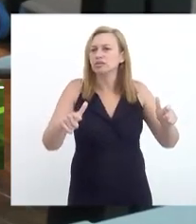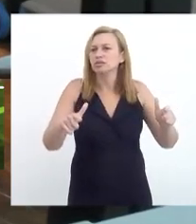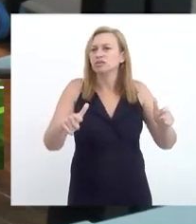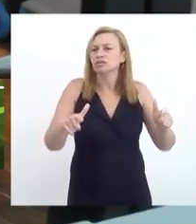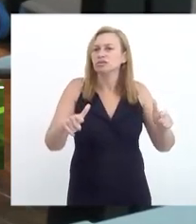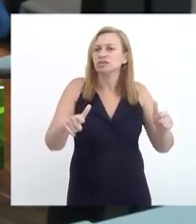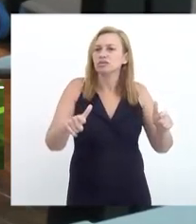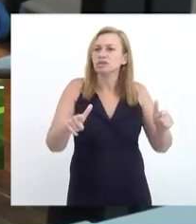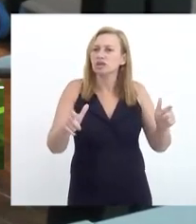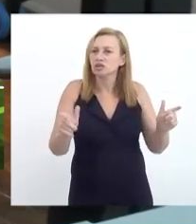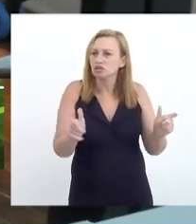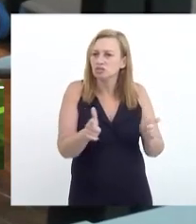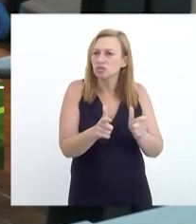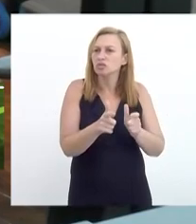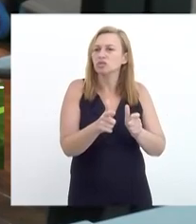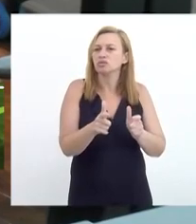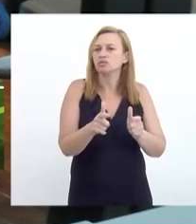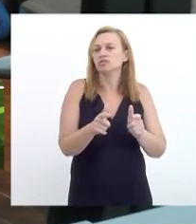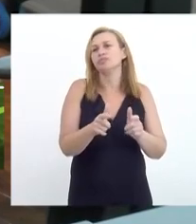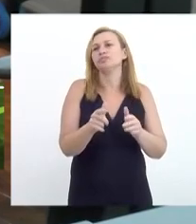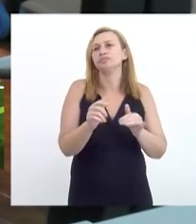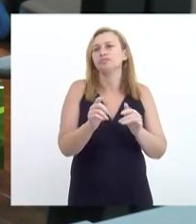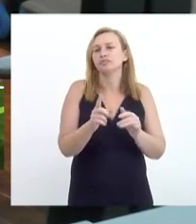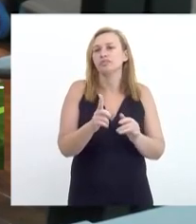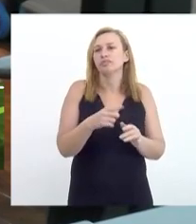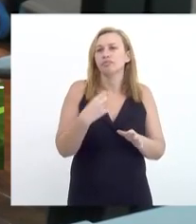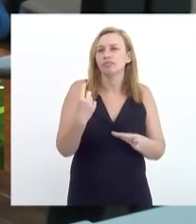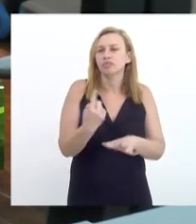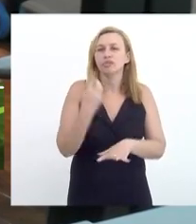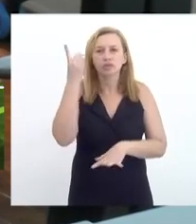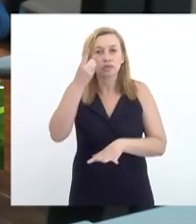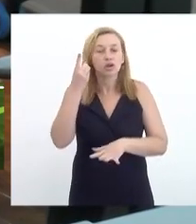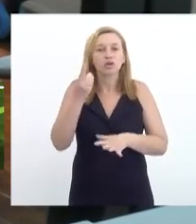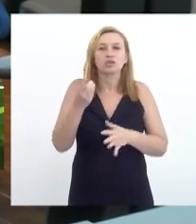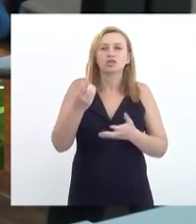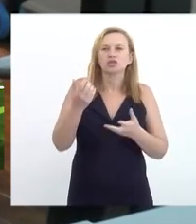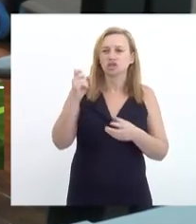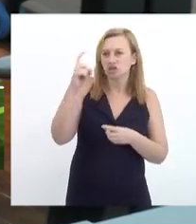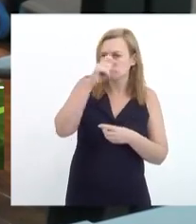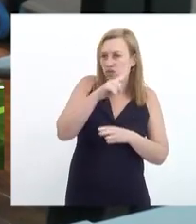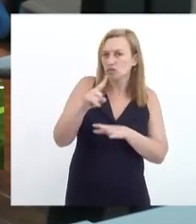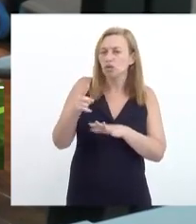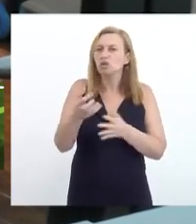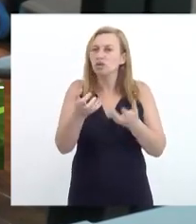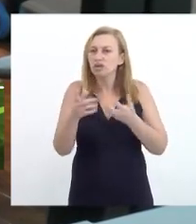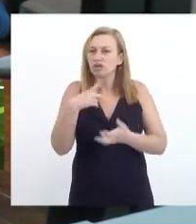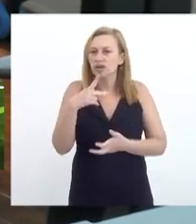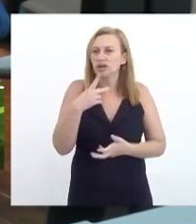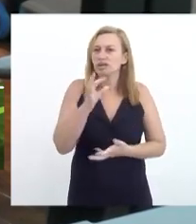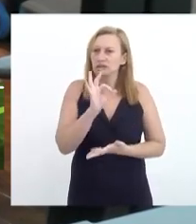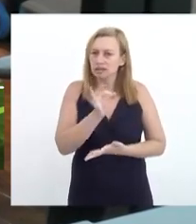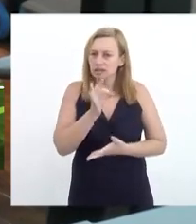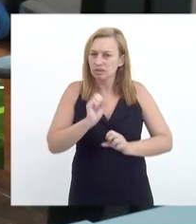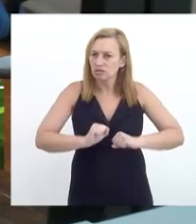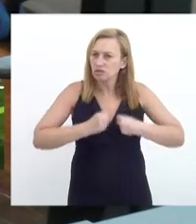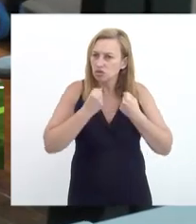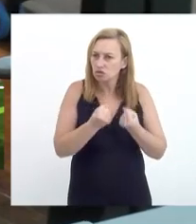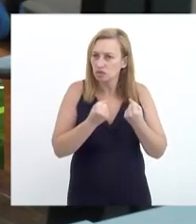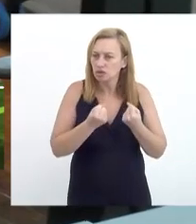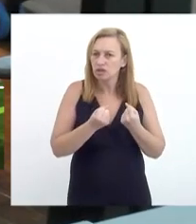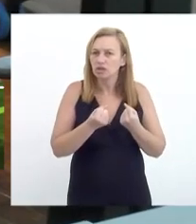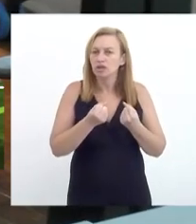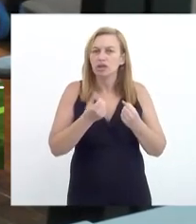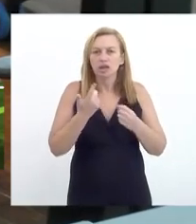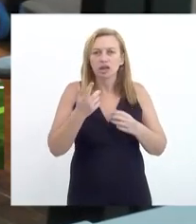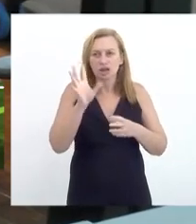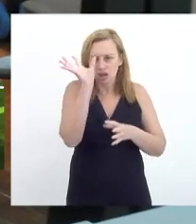Com o parlamento Mas isso também Dificulta A análise O trabalho Então O eu quero Só colocar Que a gente Obviamente Vai se esforçar Para conseguir Sanar